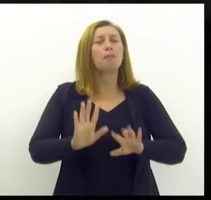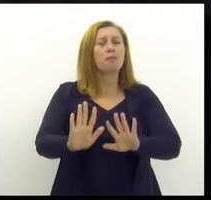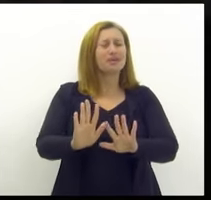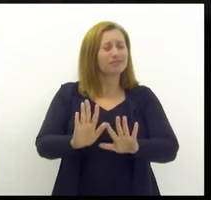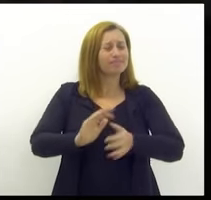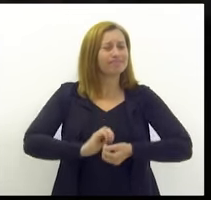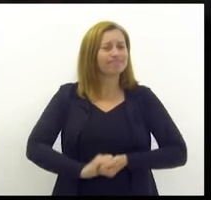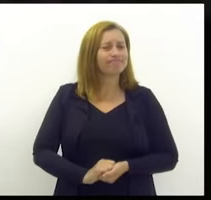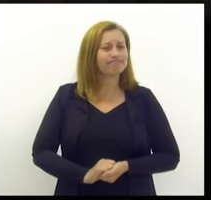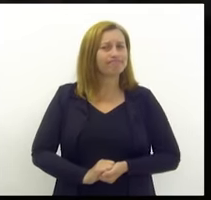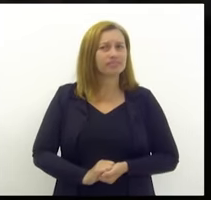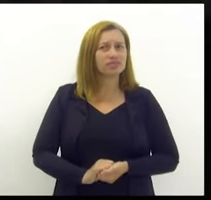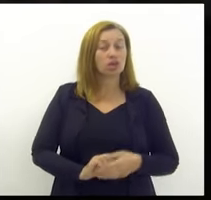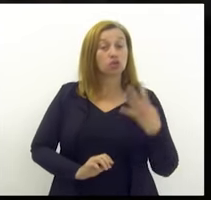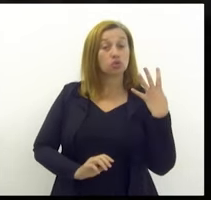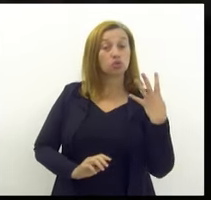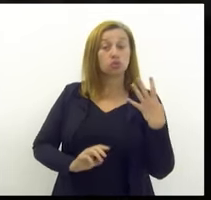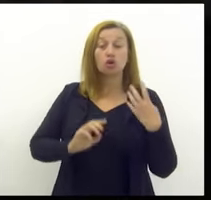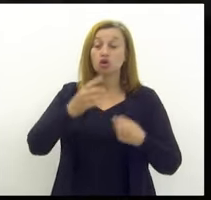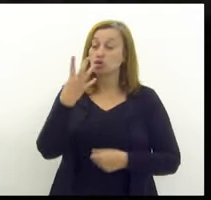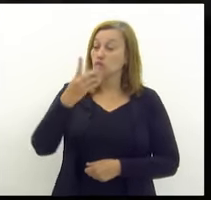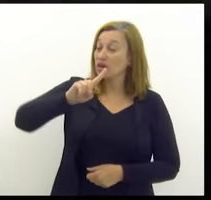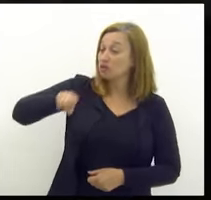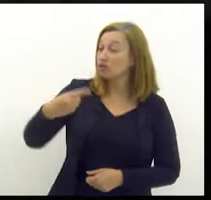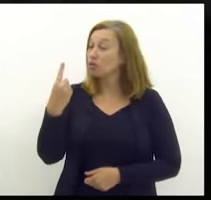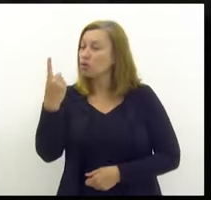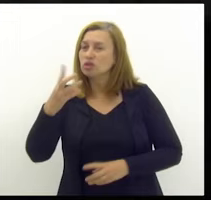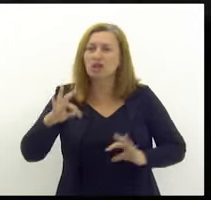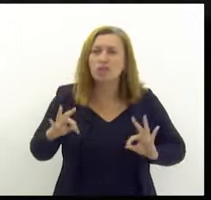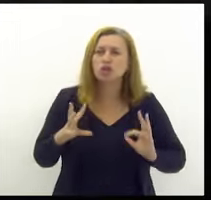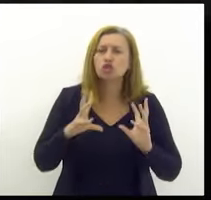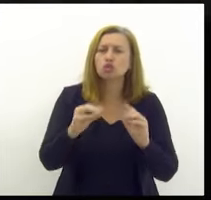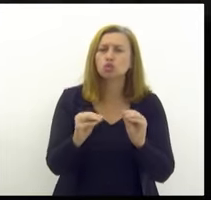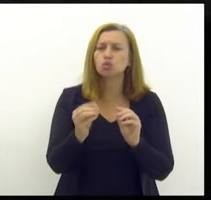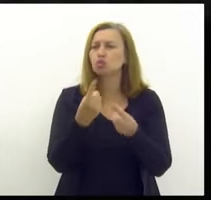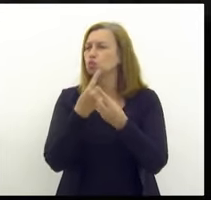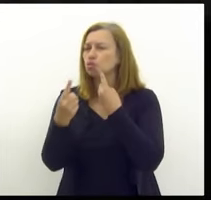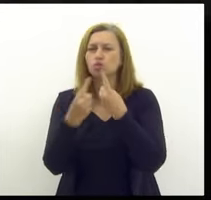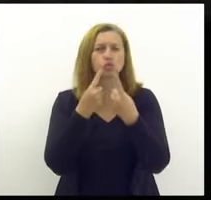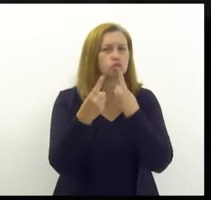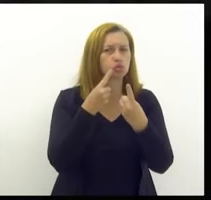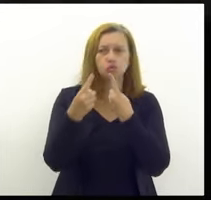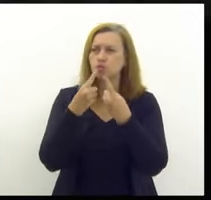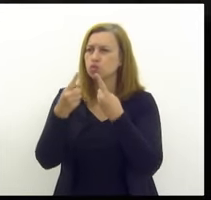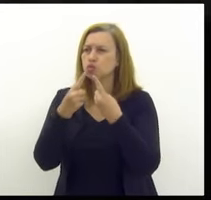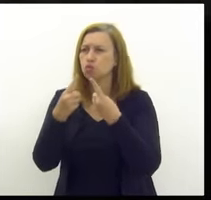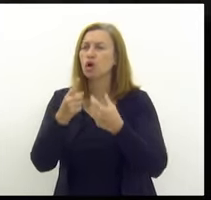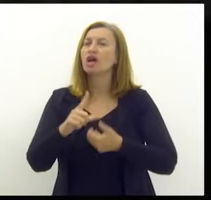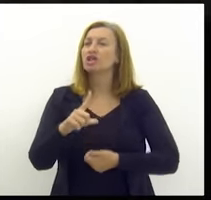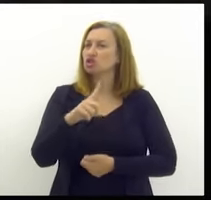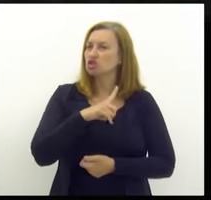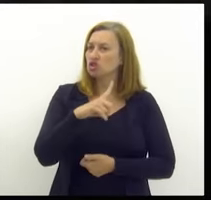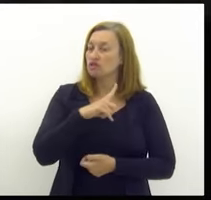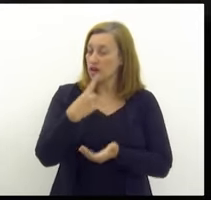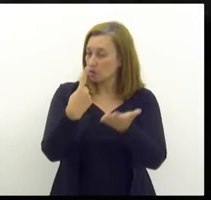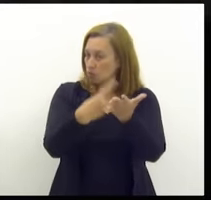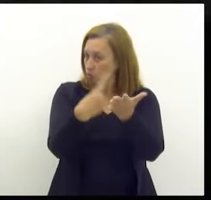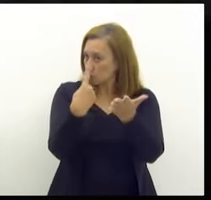eu dos 4,1 depois depois de tudo que for discutido e tiver